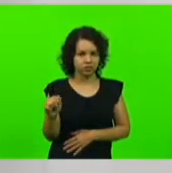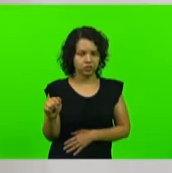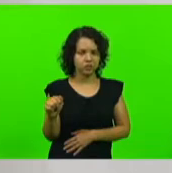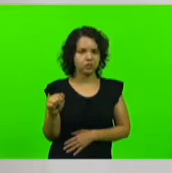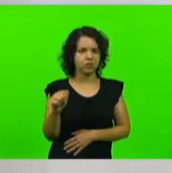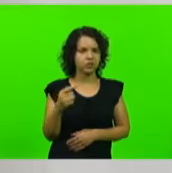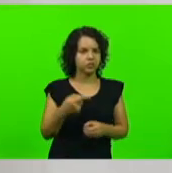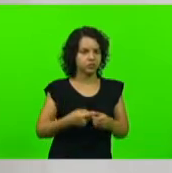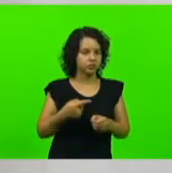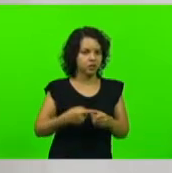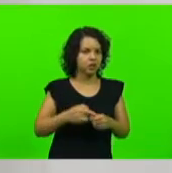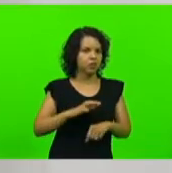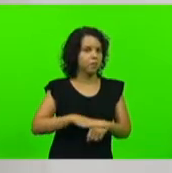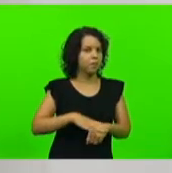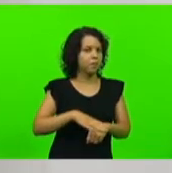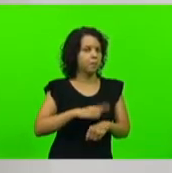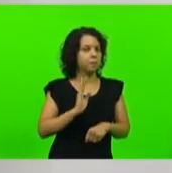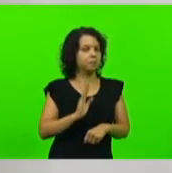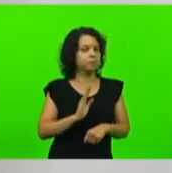com mais